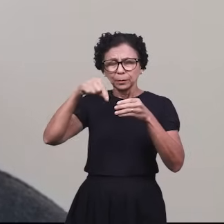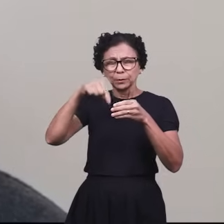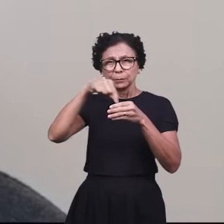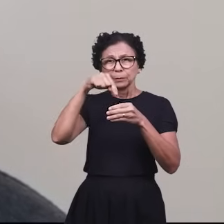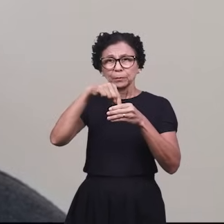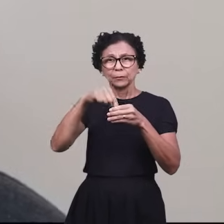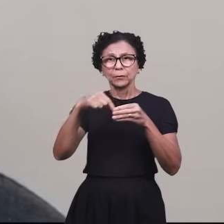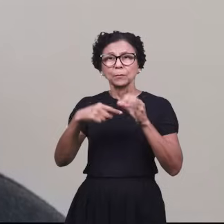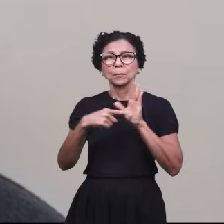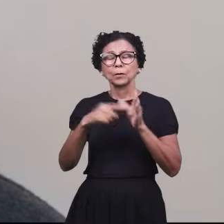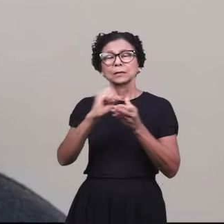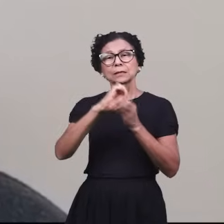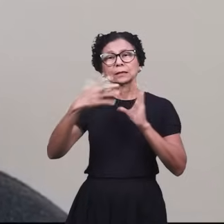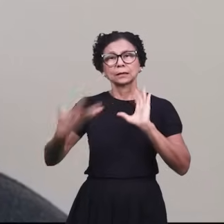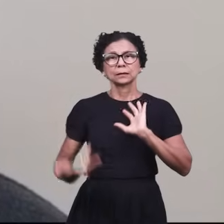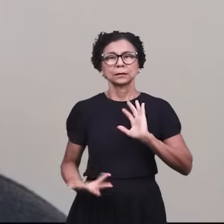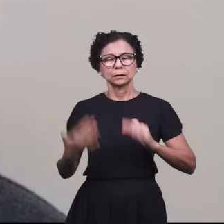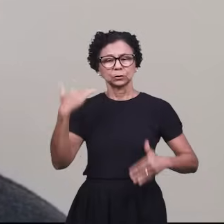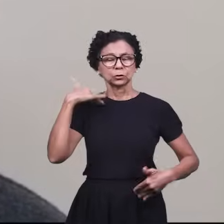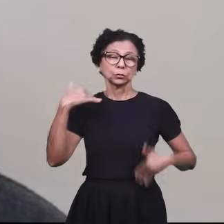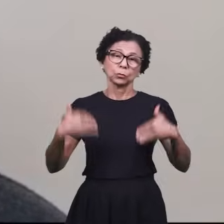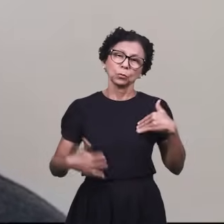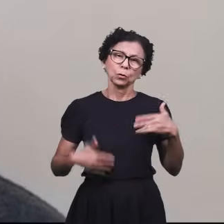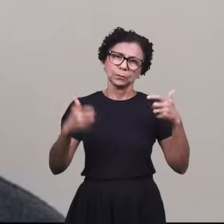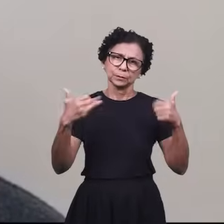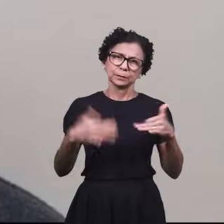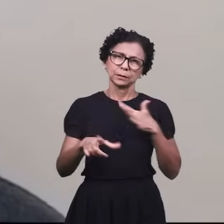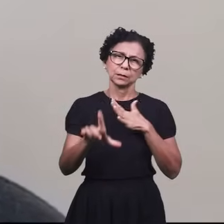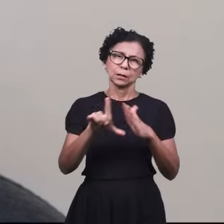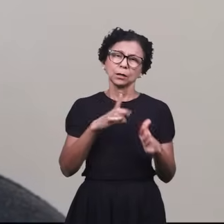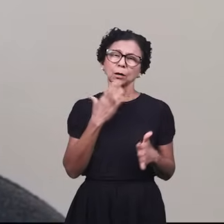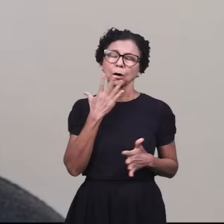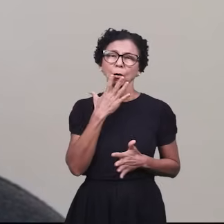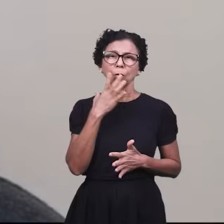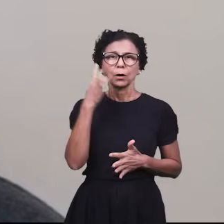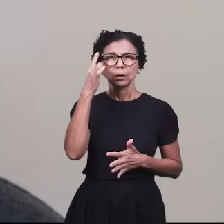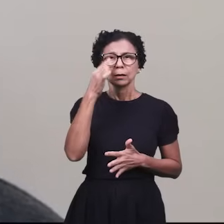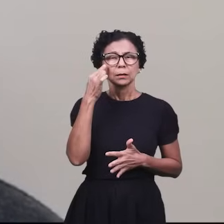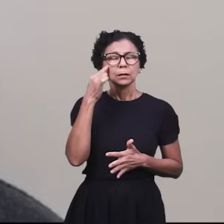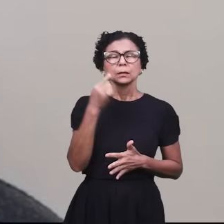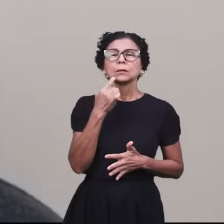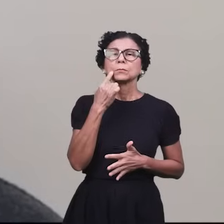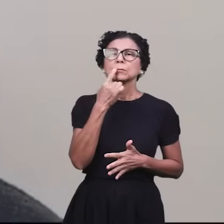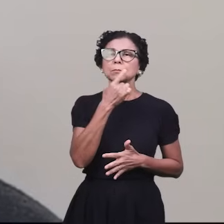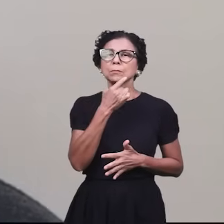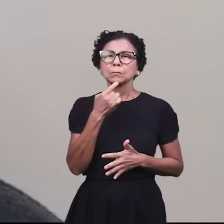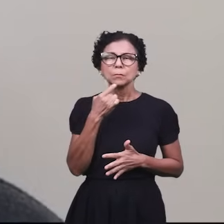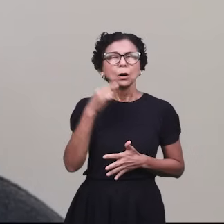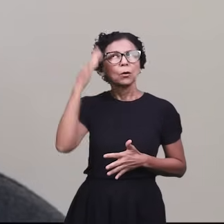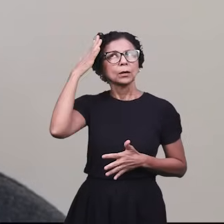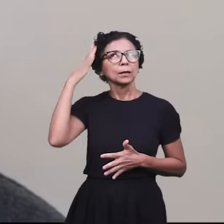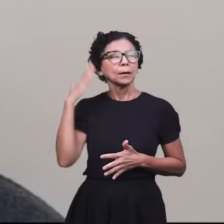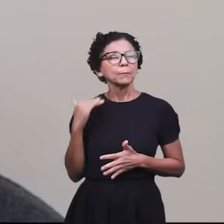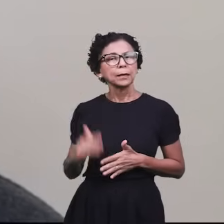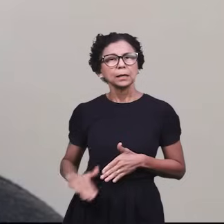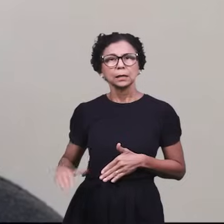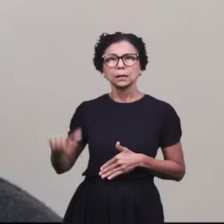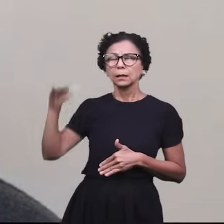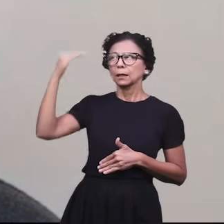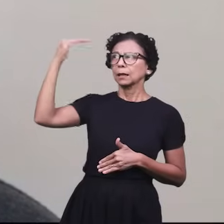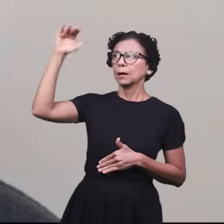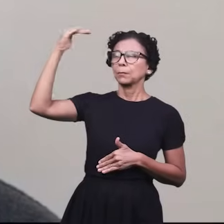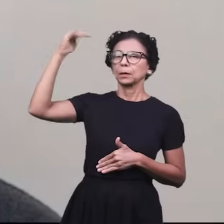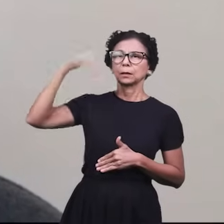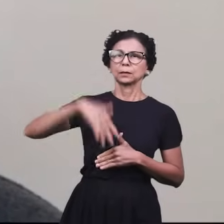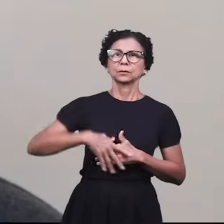informações para as nossas características físicas, como nós falamos, a cor dos olhos, a cor do cabelo, a estatura. Então essas informações